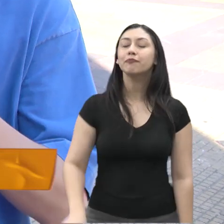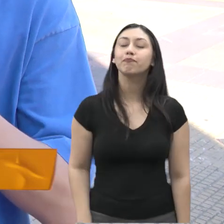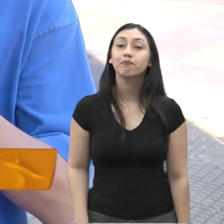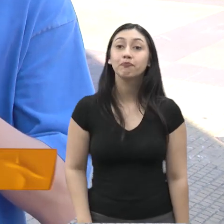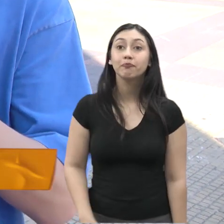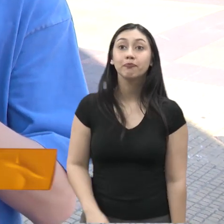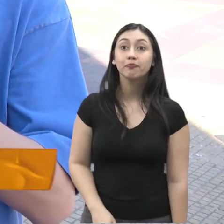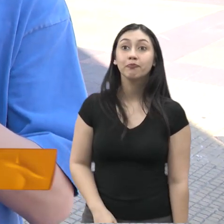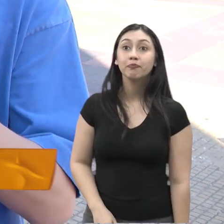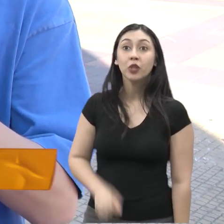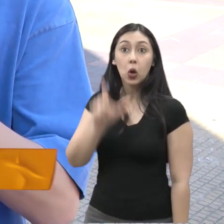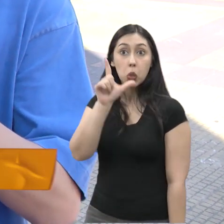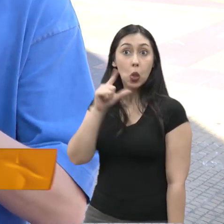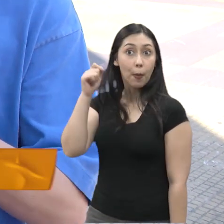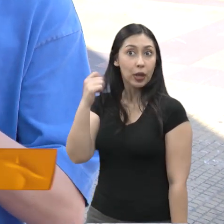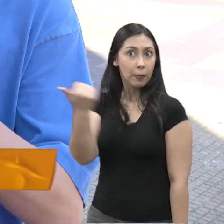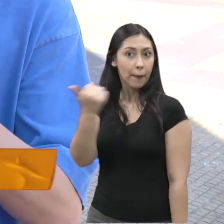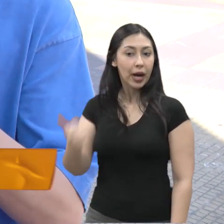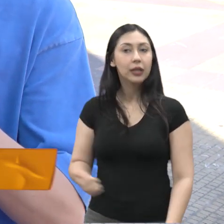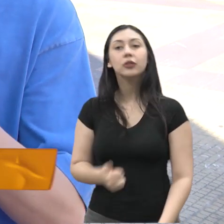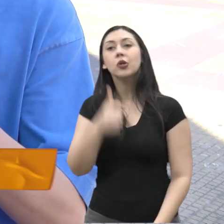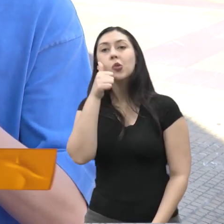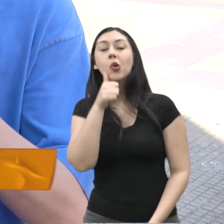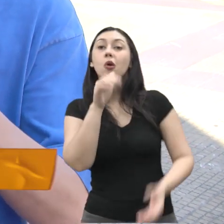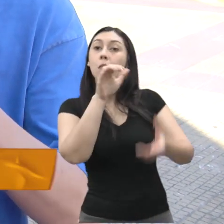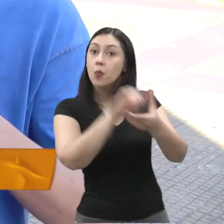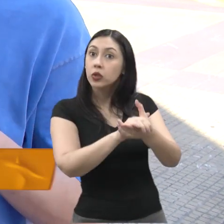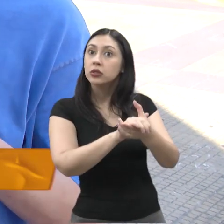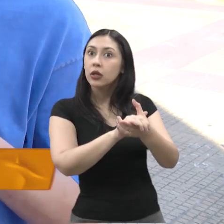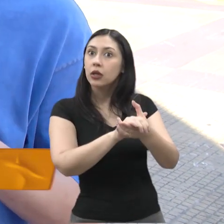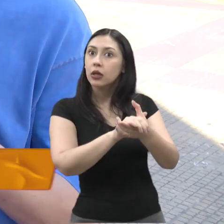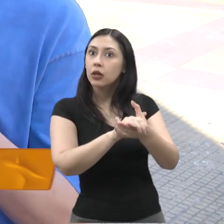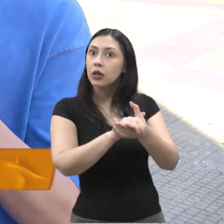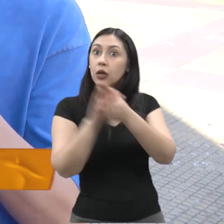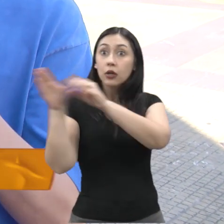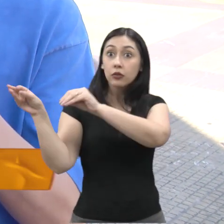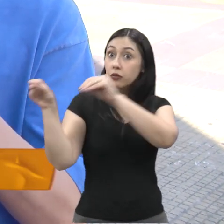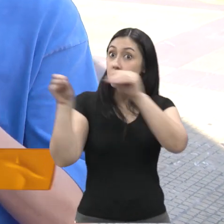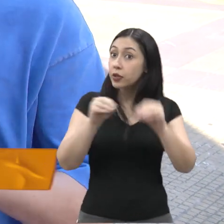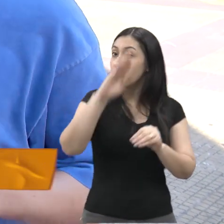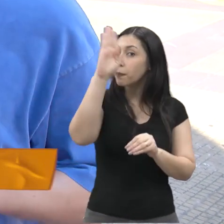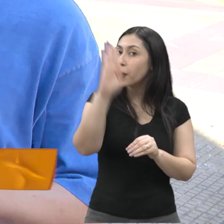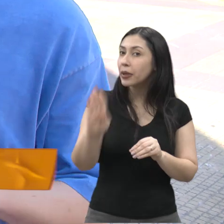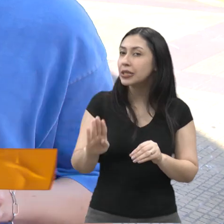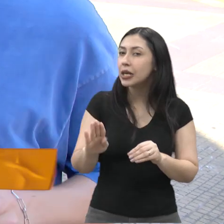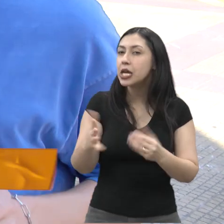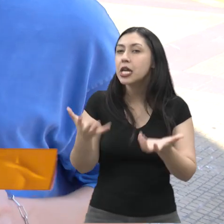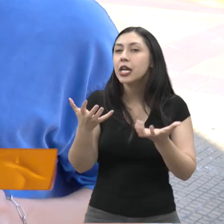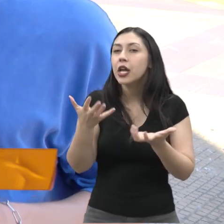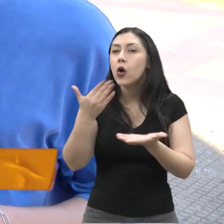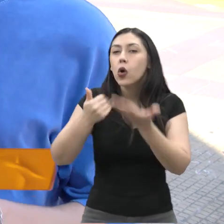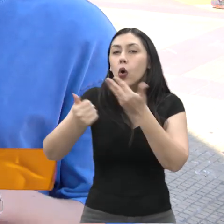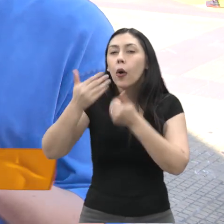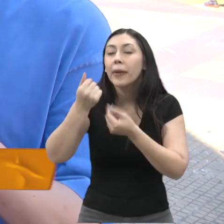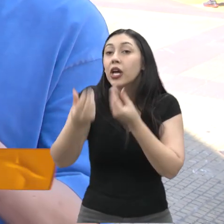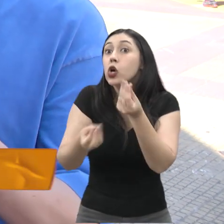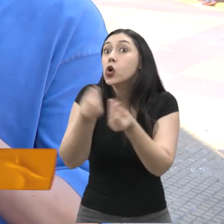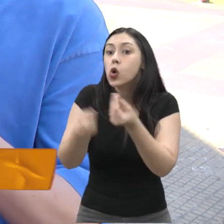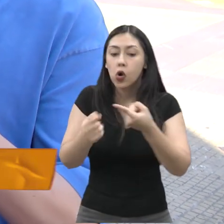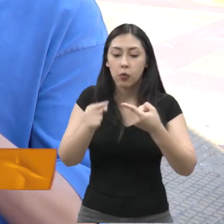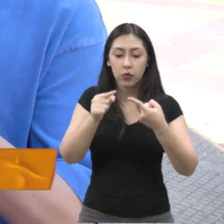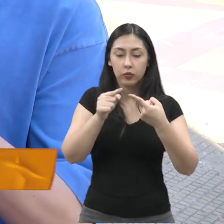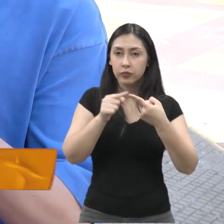seguinte. Dom Pedro I e a imperatriz Leopoldina chegaram ao Brasil e decidiram comer